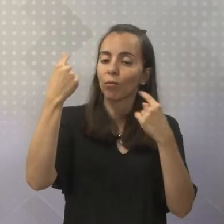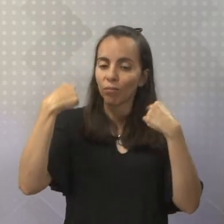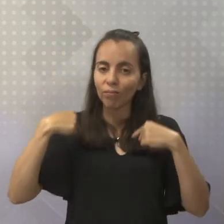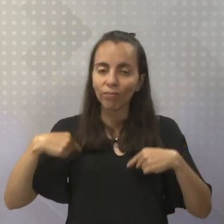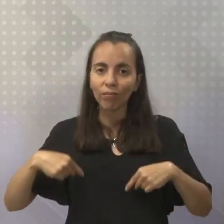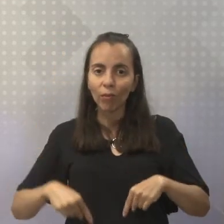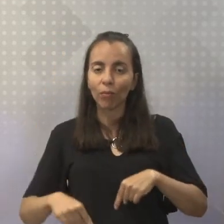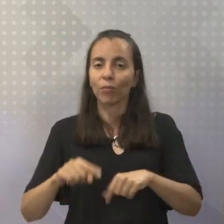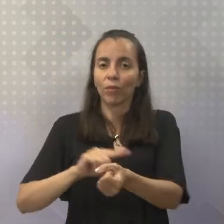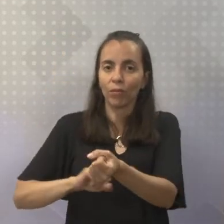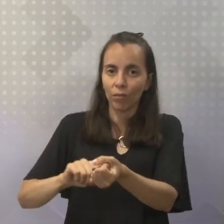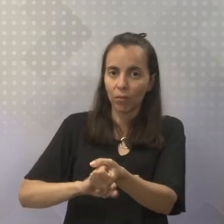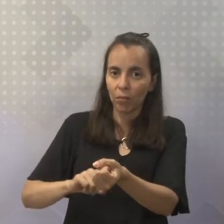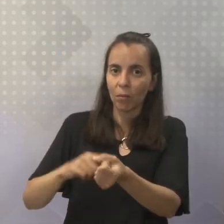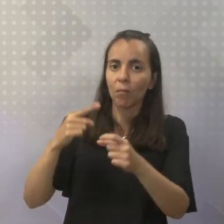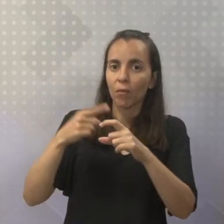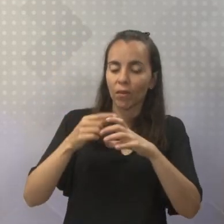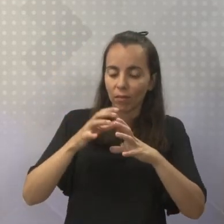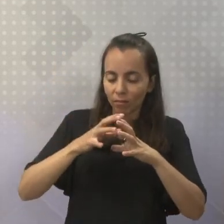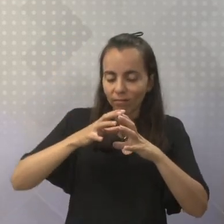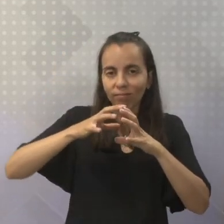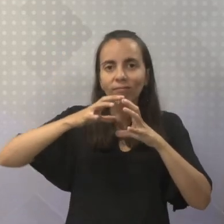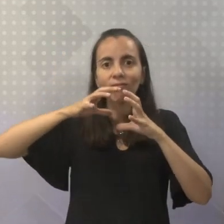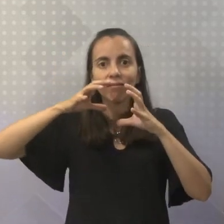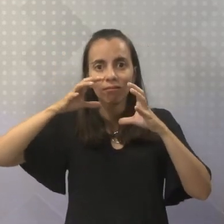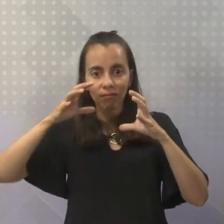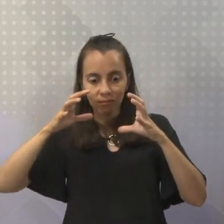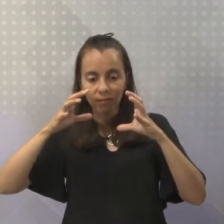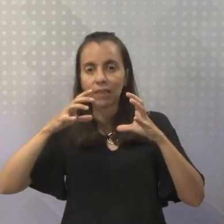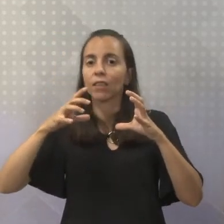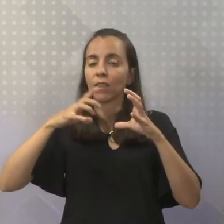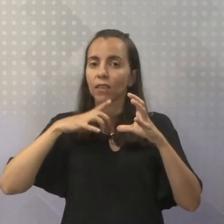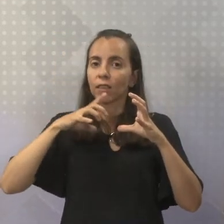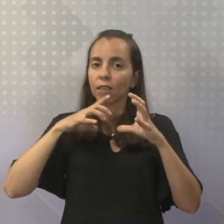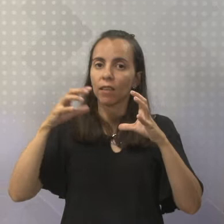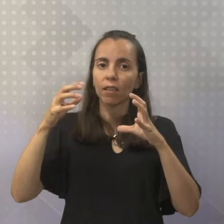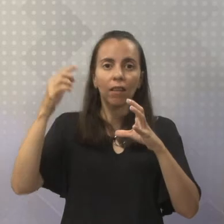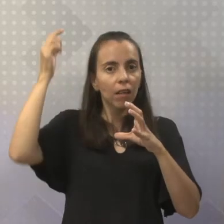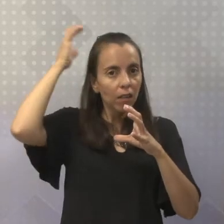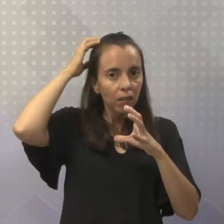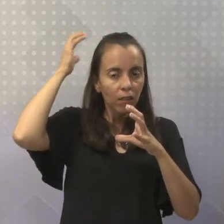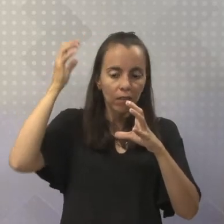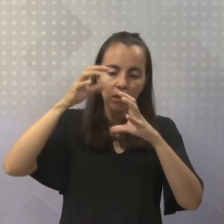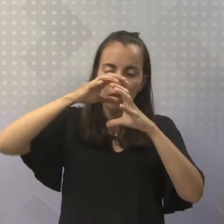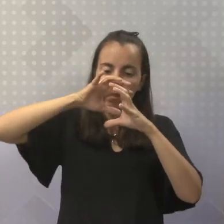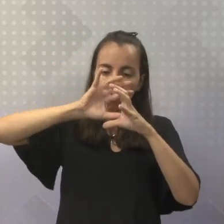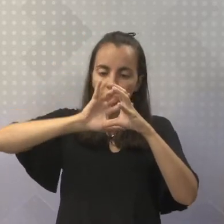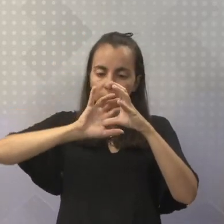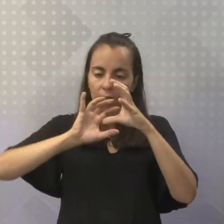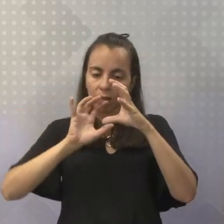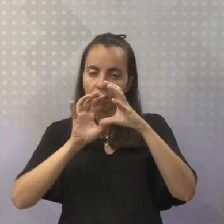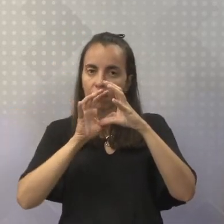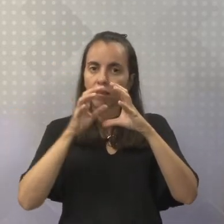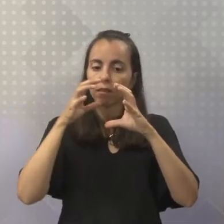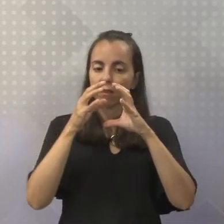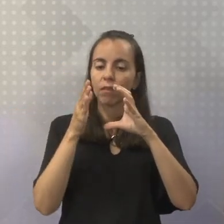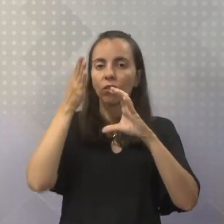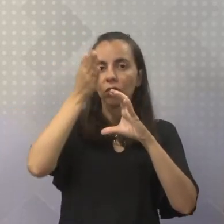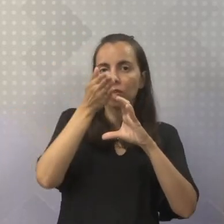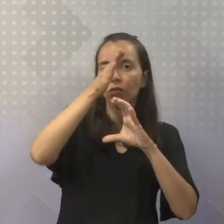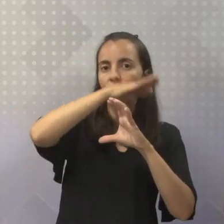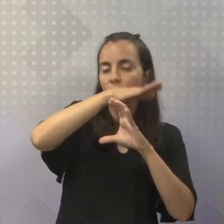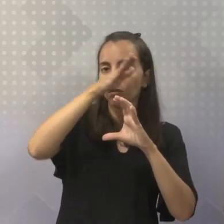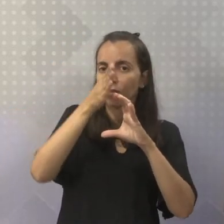considerado um órgão mais volumoso, pois ele ocupa parte do encéfalo, E o cérebro está dividido em duas